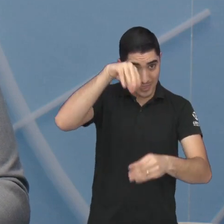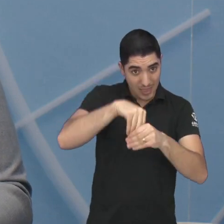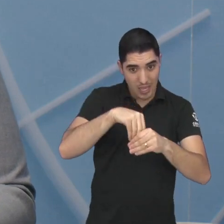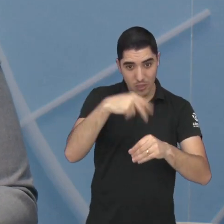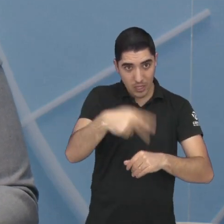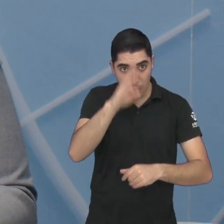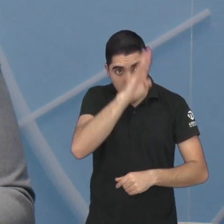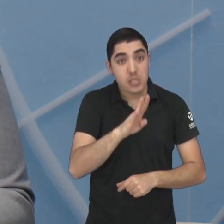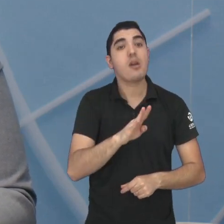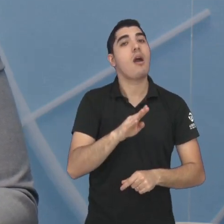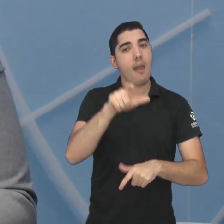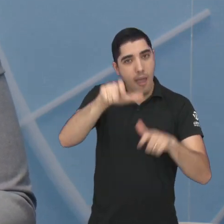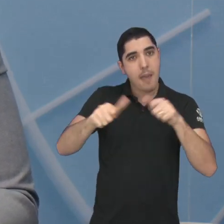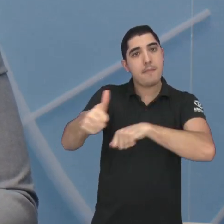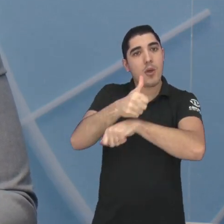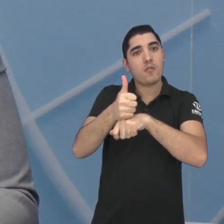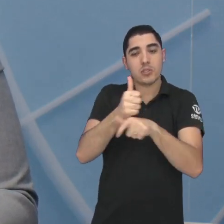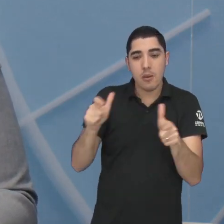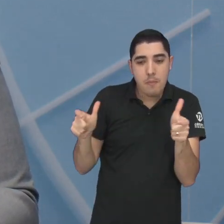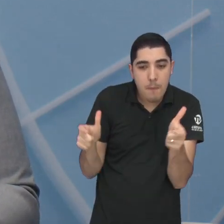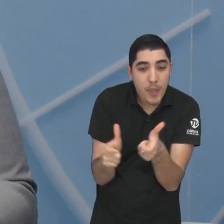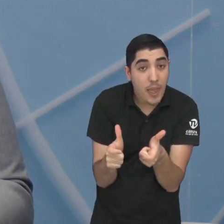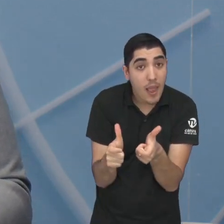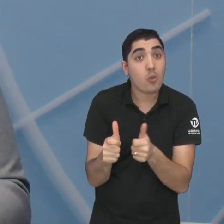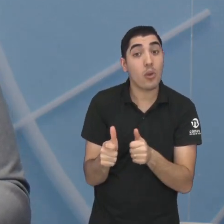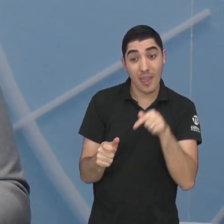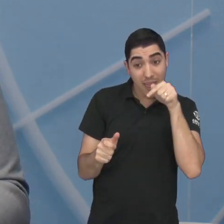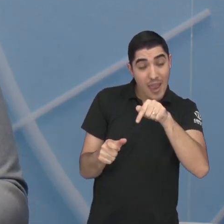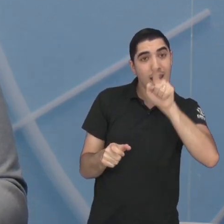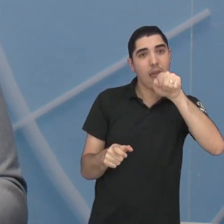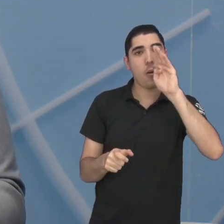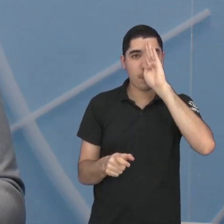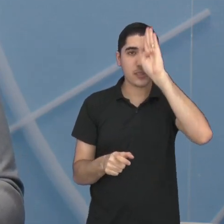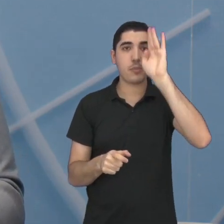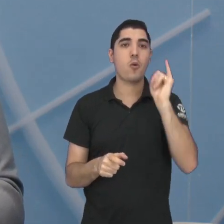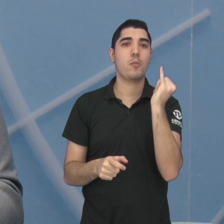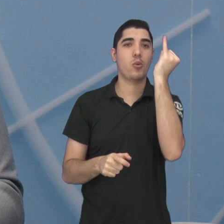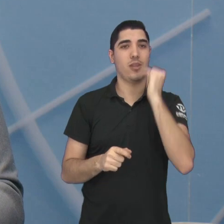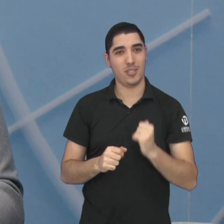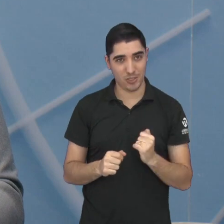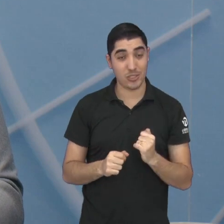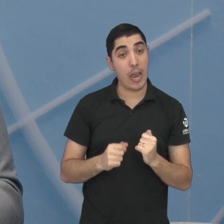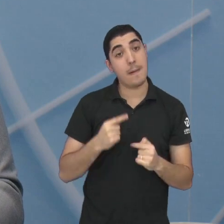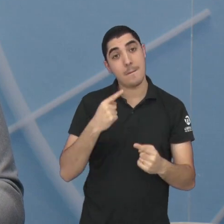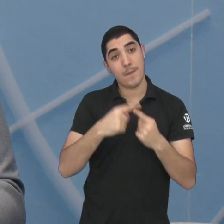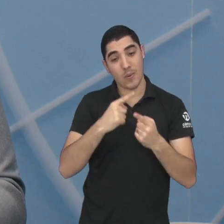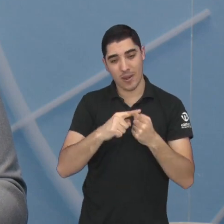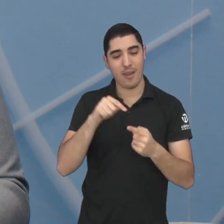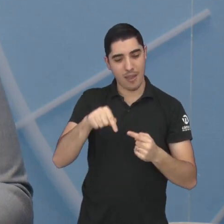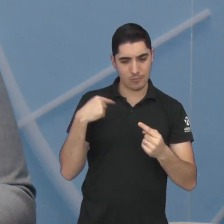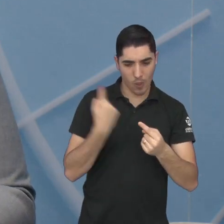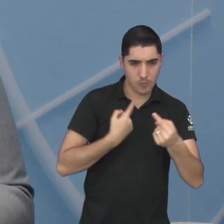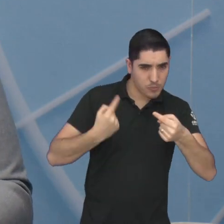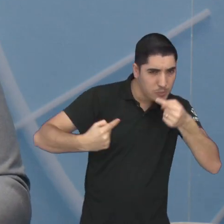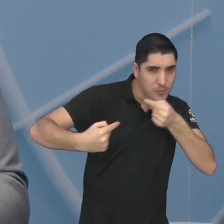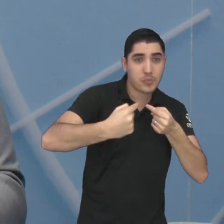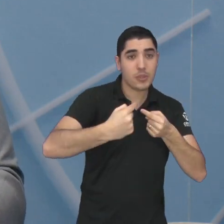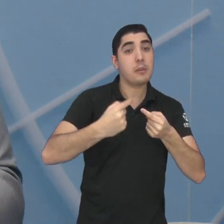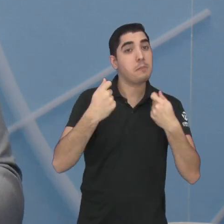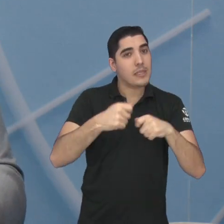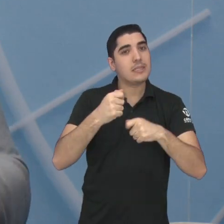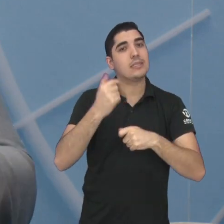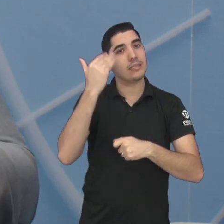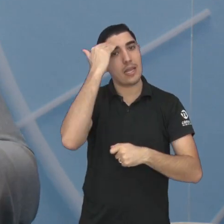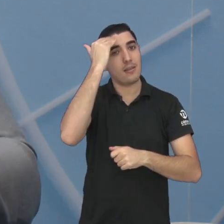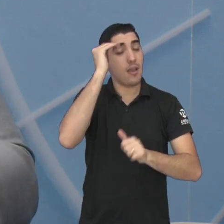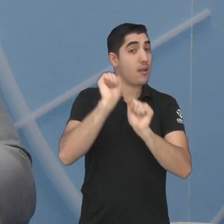é fundamental que o pequeno produtor esteja no centro do debate, porque as políticas todas que envolvem essa questão envolvem quebrar isso. Josué de